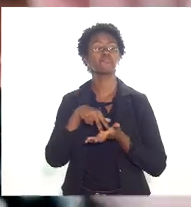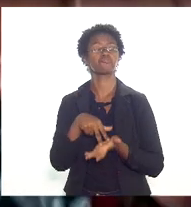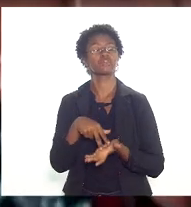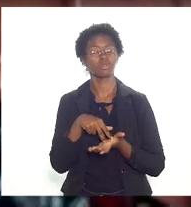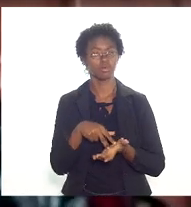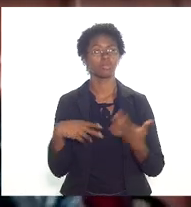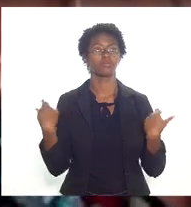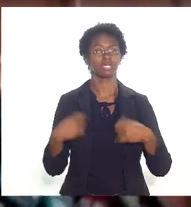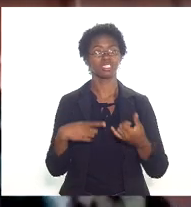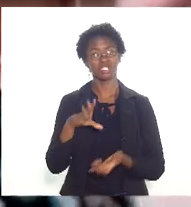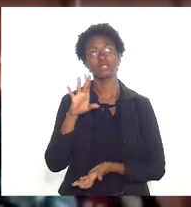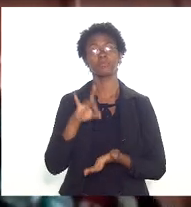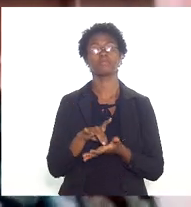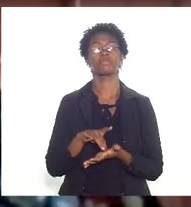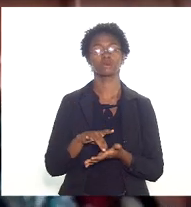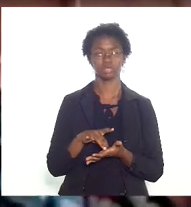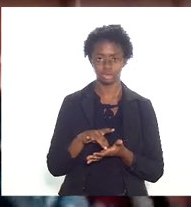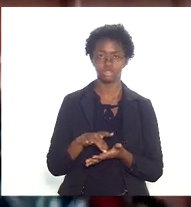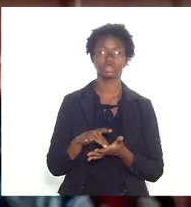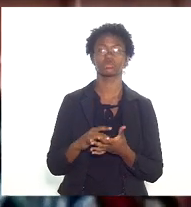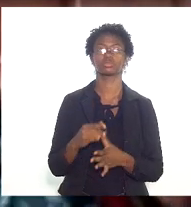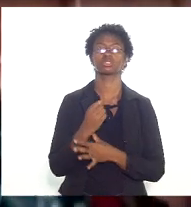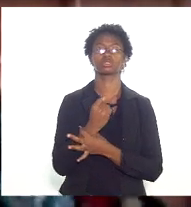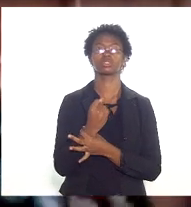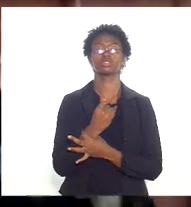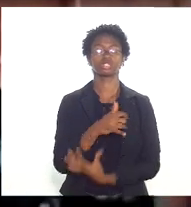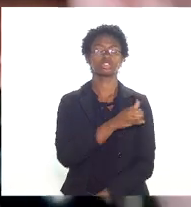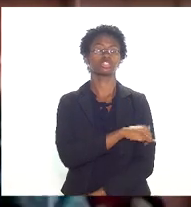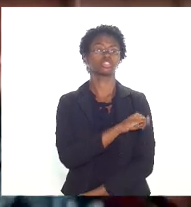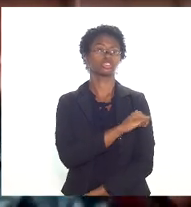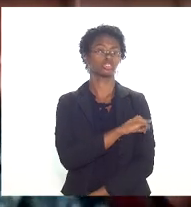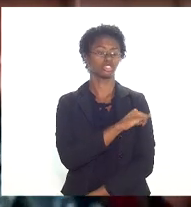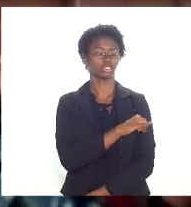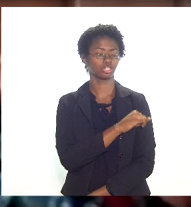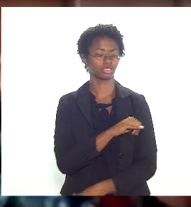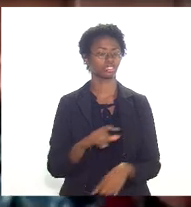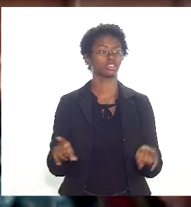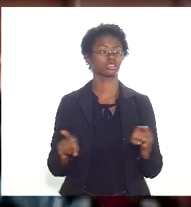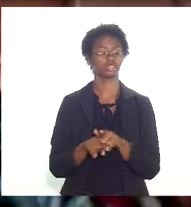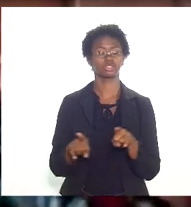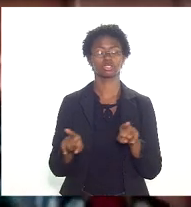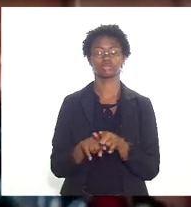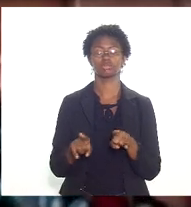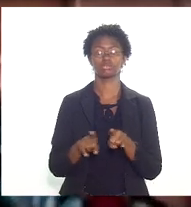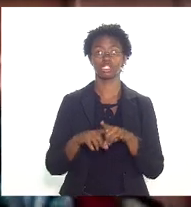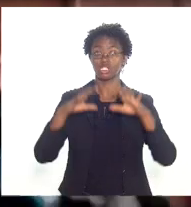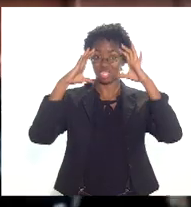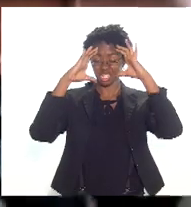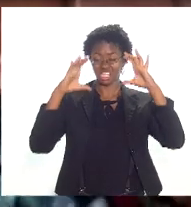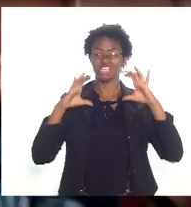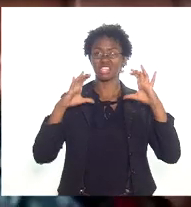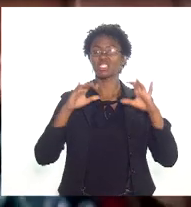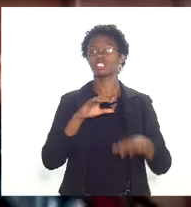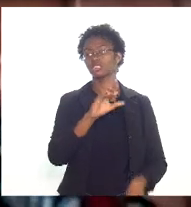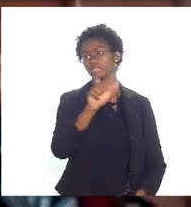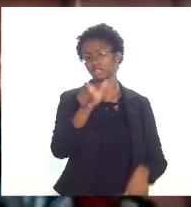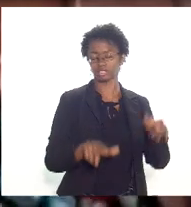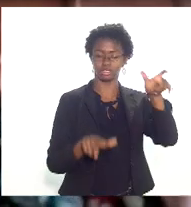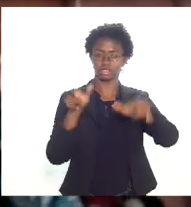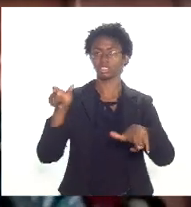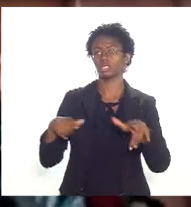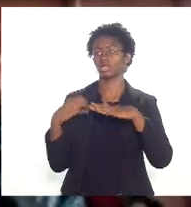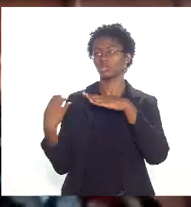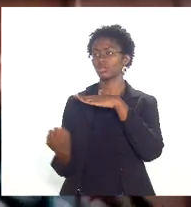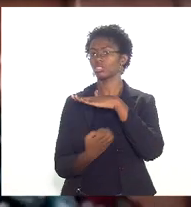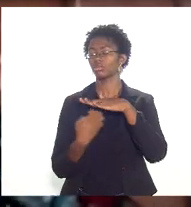de fato garantir que o Estado do Rio de Janeiro e os seus cidadãos e cidadãs e as suas empresas